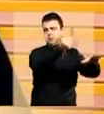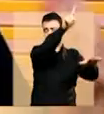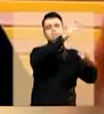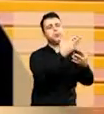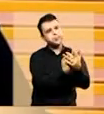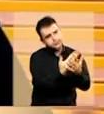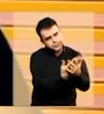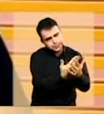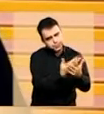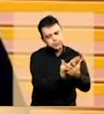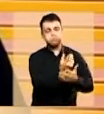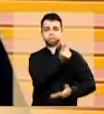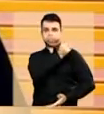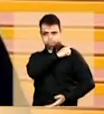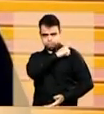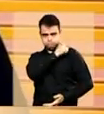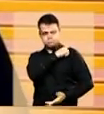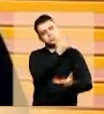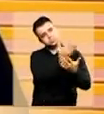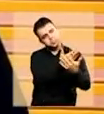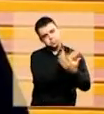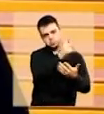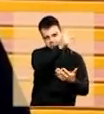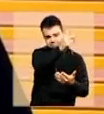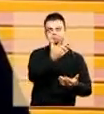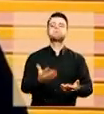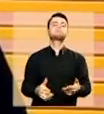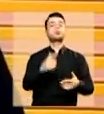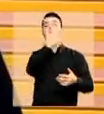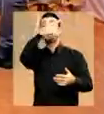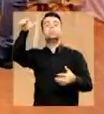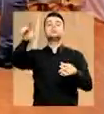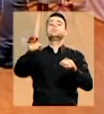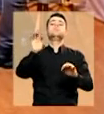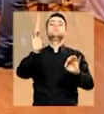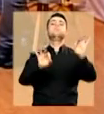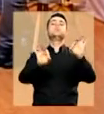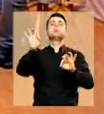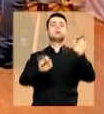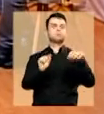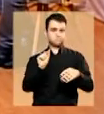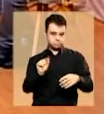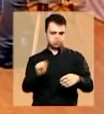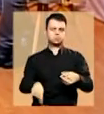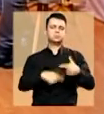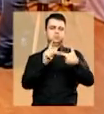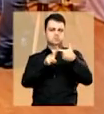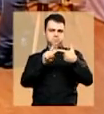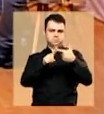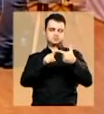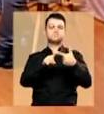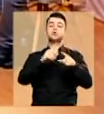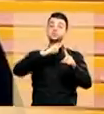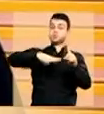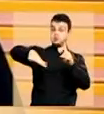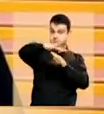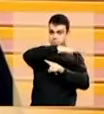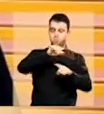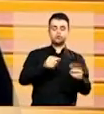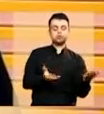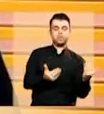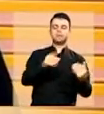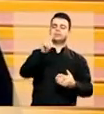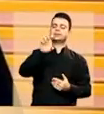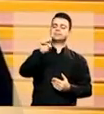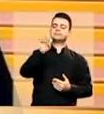um high school em outro país. O Rotary também tem o programa social, que é o Jovem Destaque,